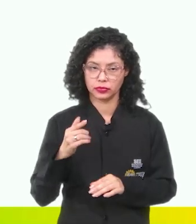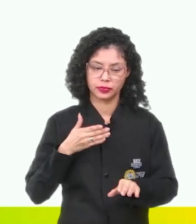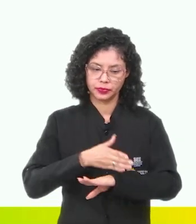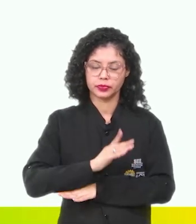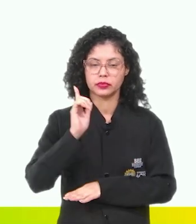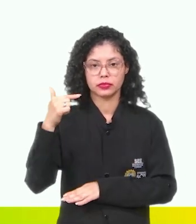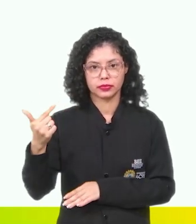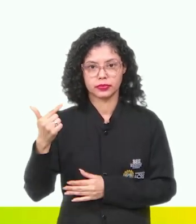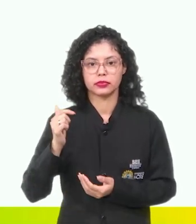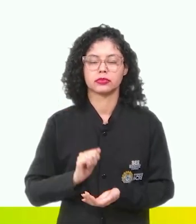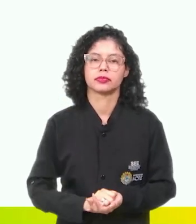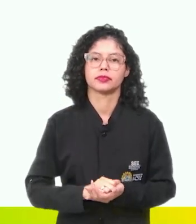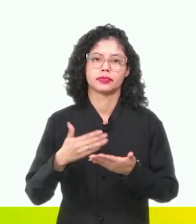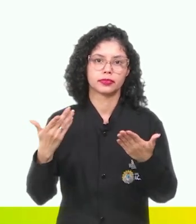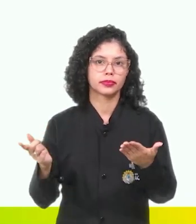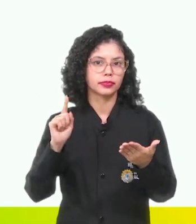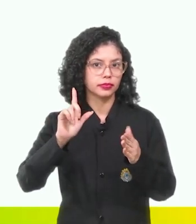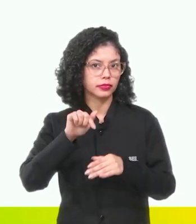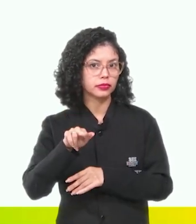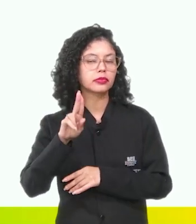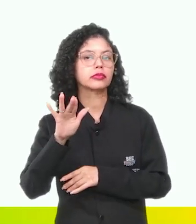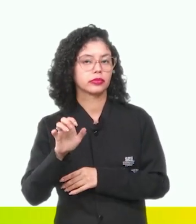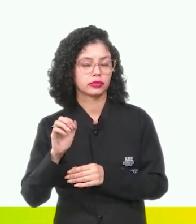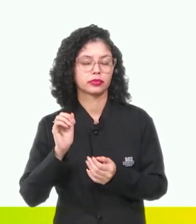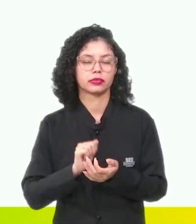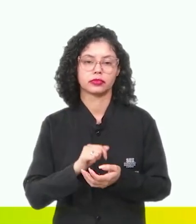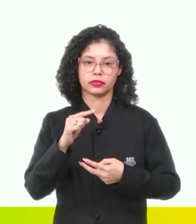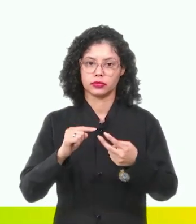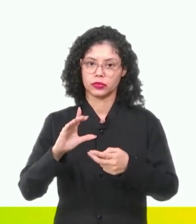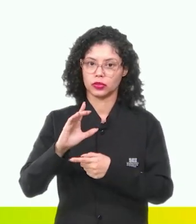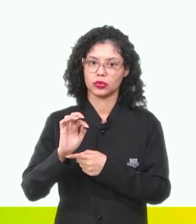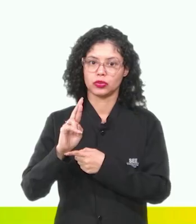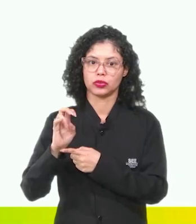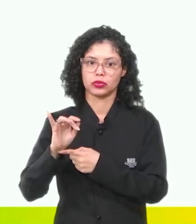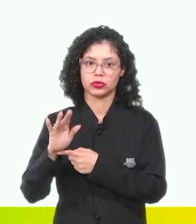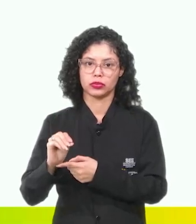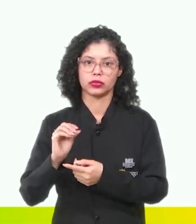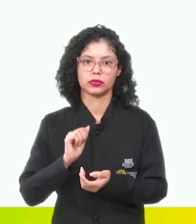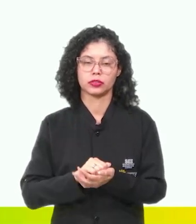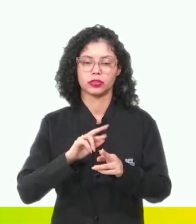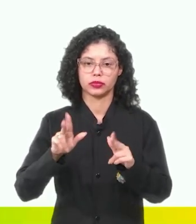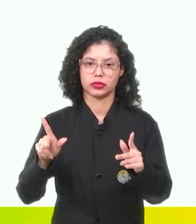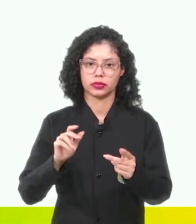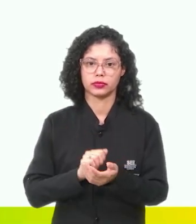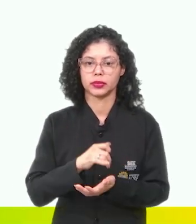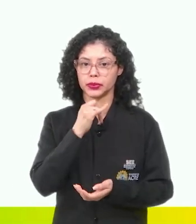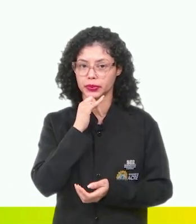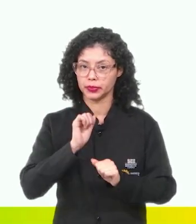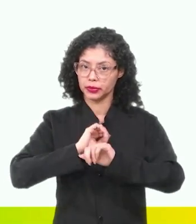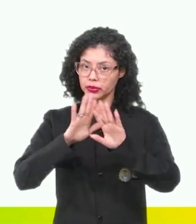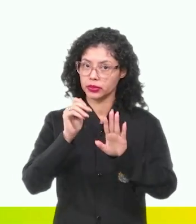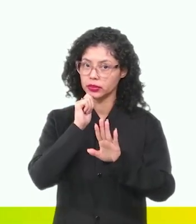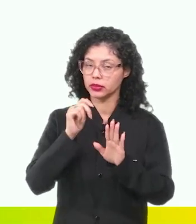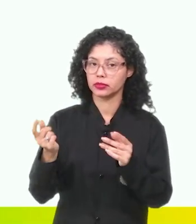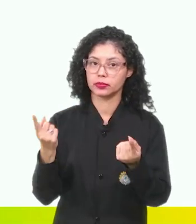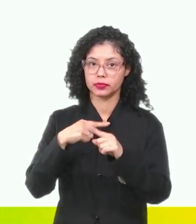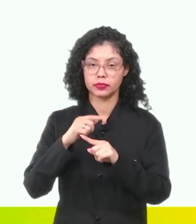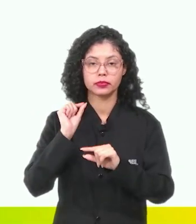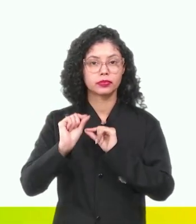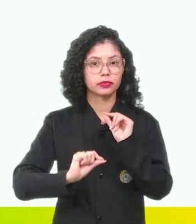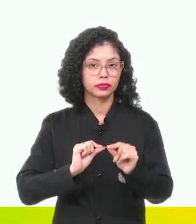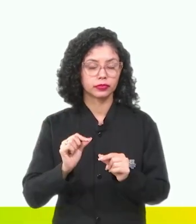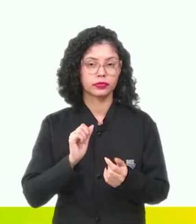na outra, desde que os genes estejam em cromossomos diferentes. O exemplo clássico do cruzamento de Mendel,